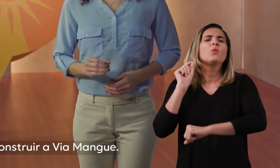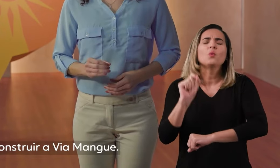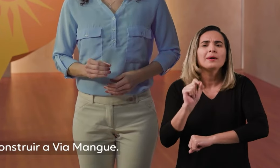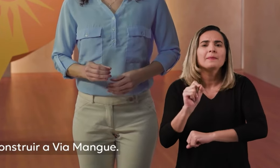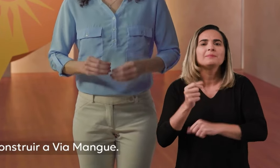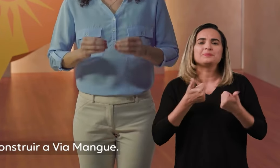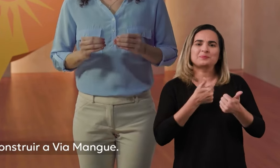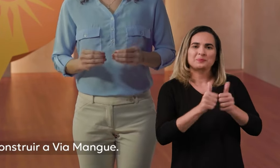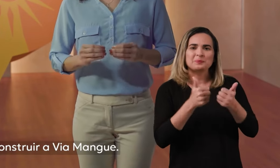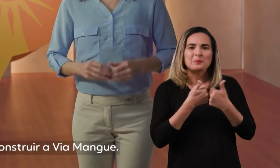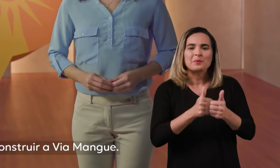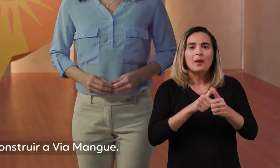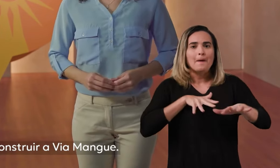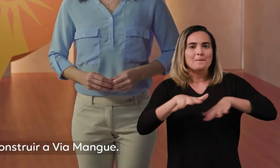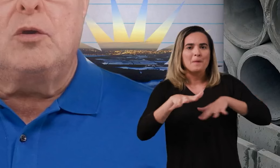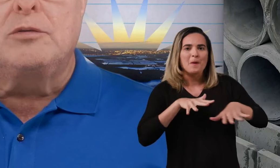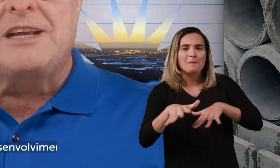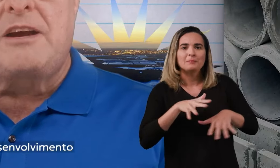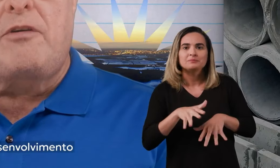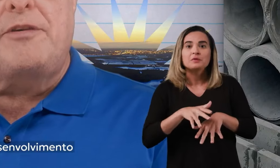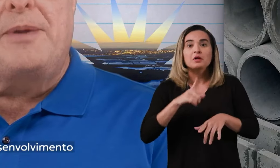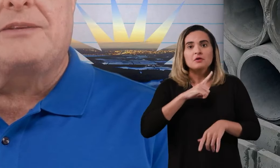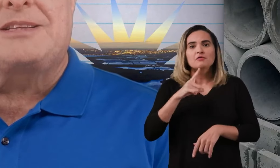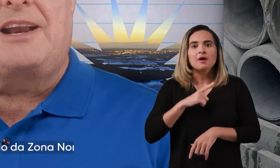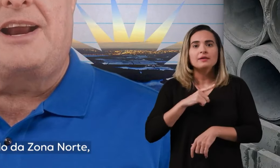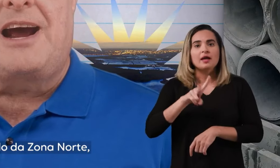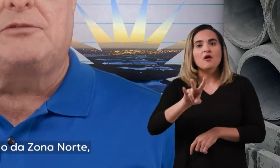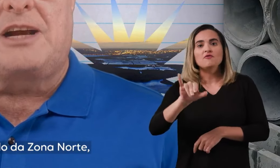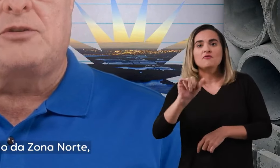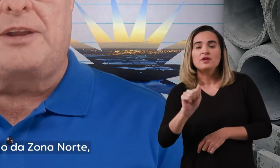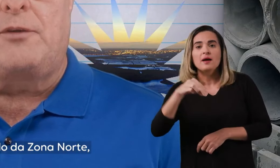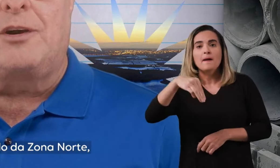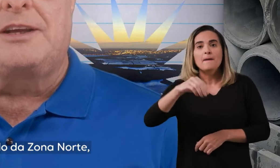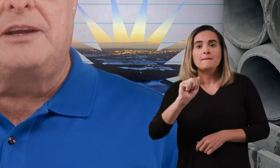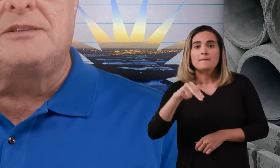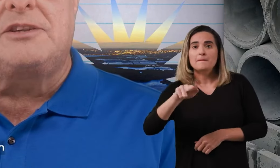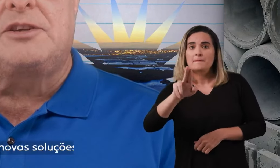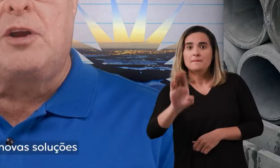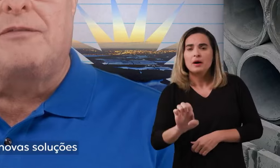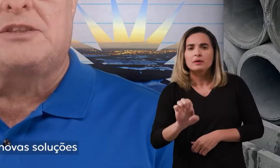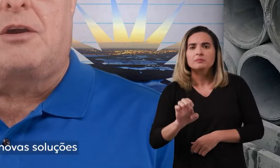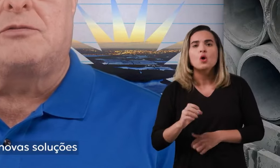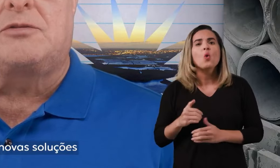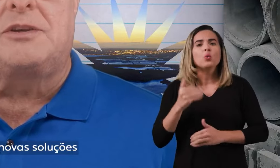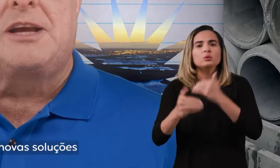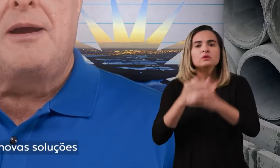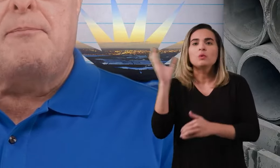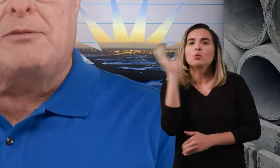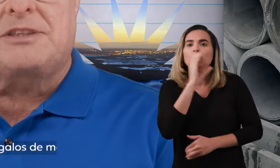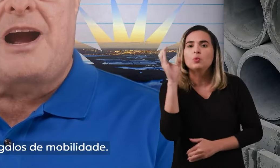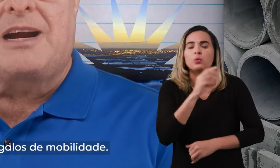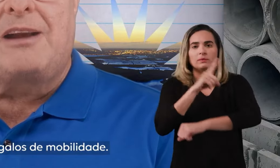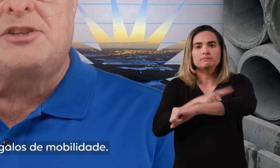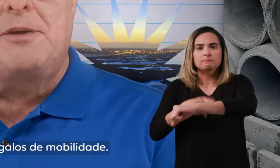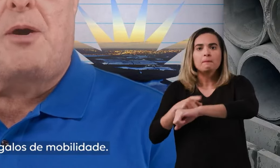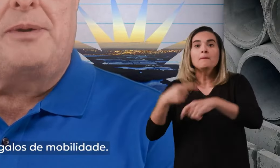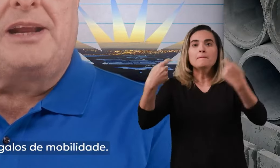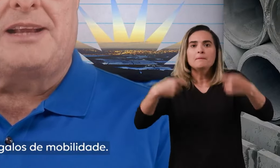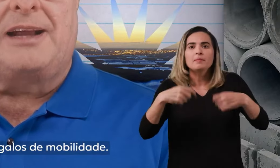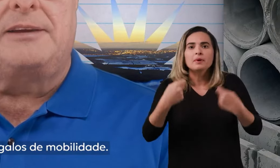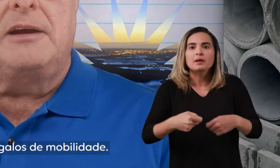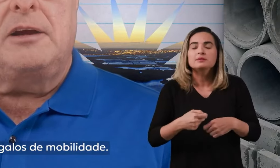vai construir a Via Mangue. Desenvolvimento acelerado da Zona Norte exige novas soluções para os gargalos